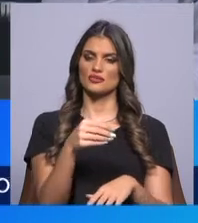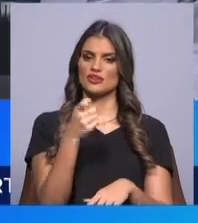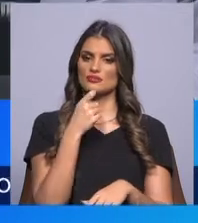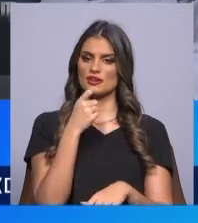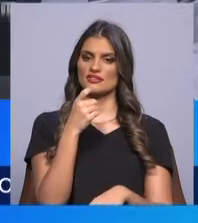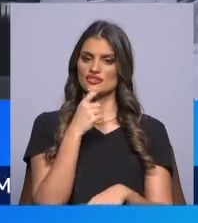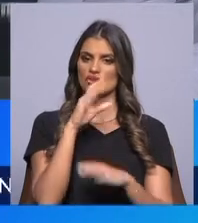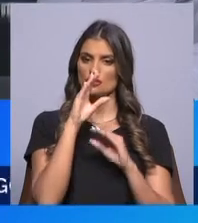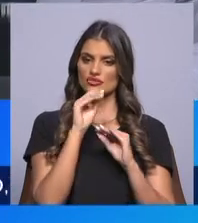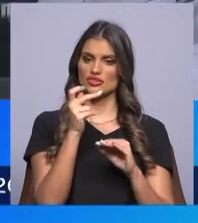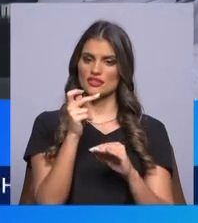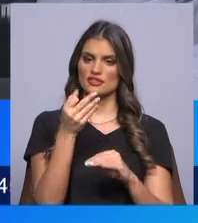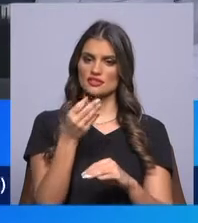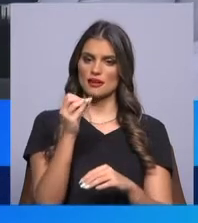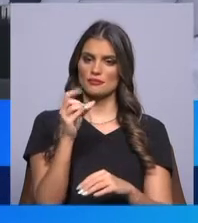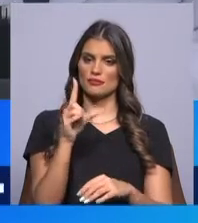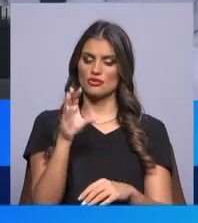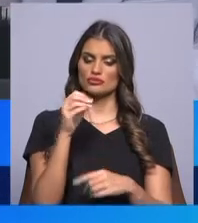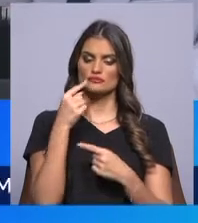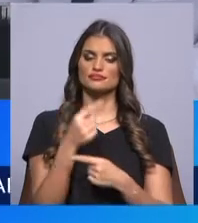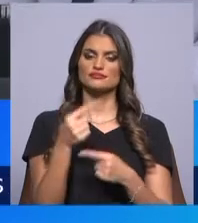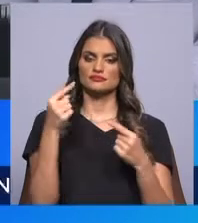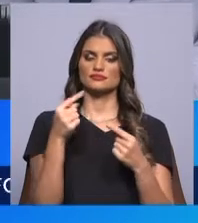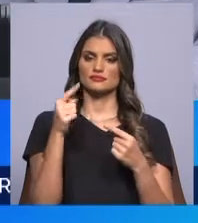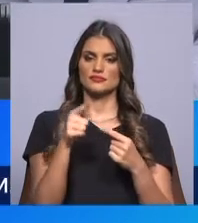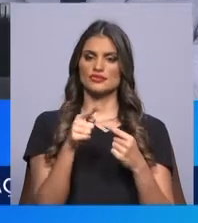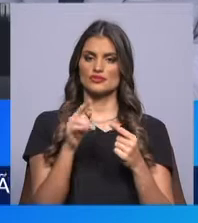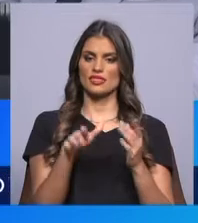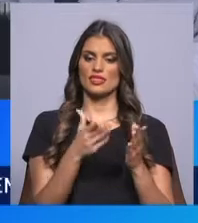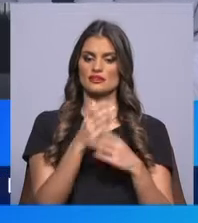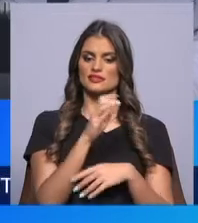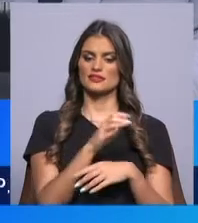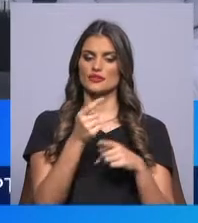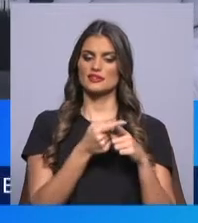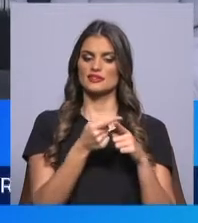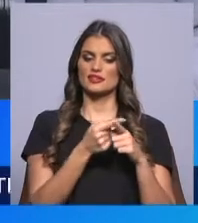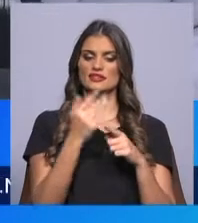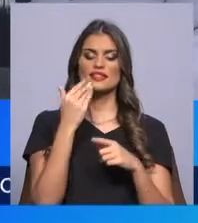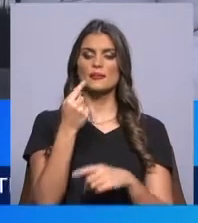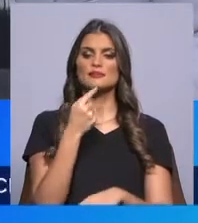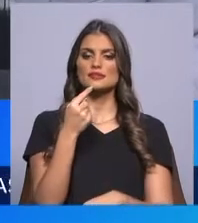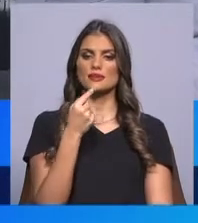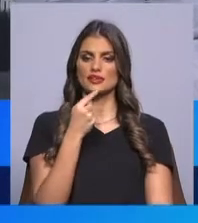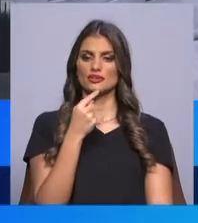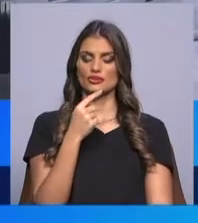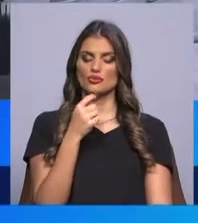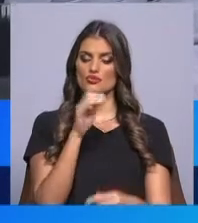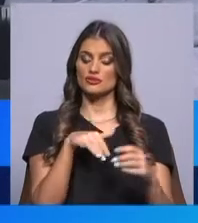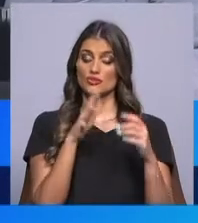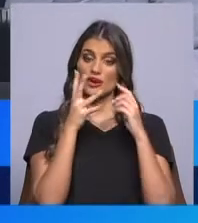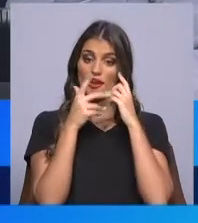lunares da Apolo nos sugeriam. E isto lança aqui um debate científico muito interessante, que é o tentar perceber de onde é que veio o